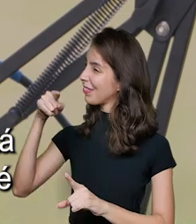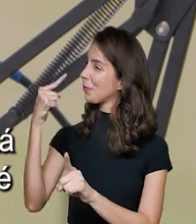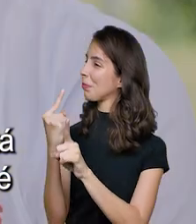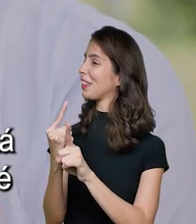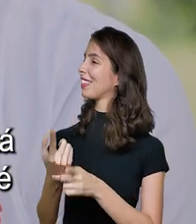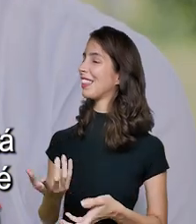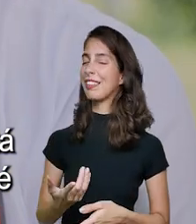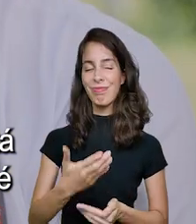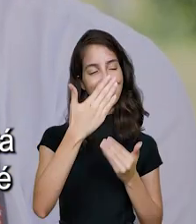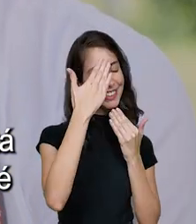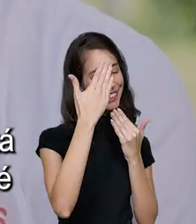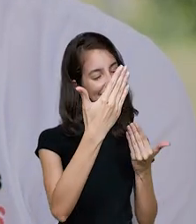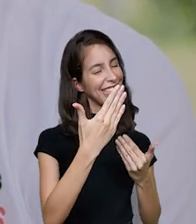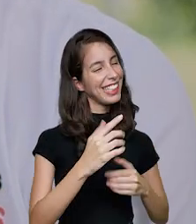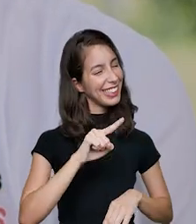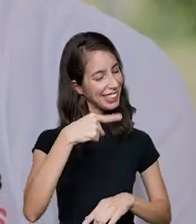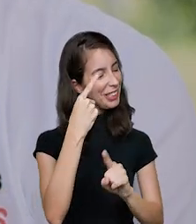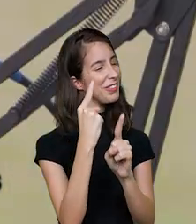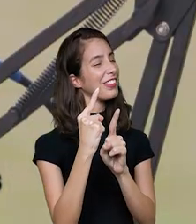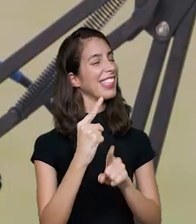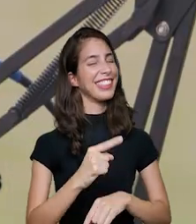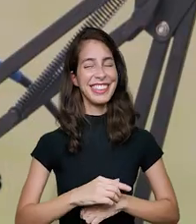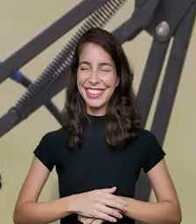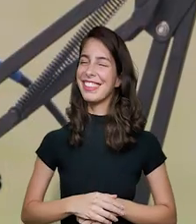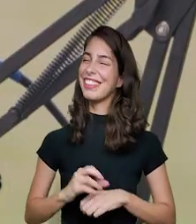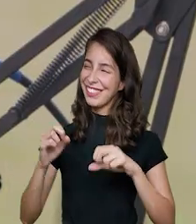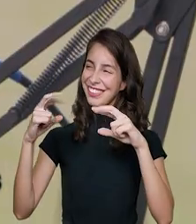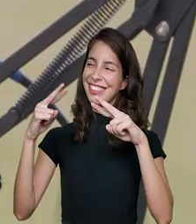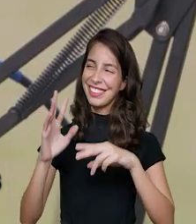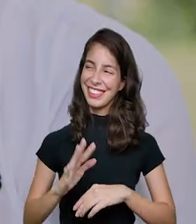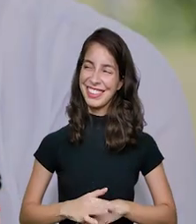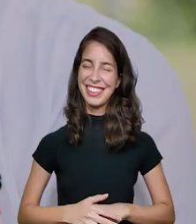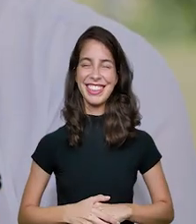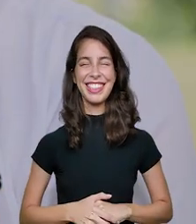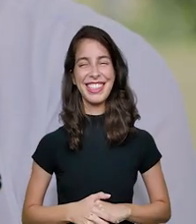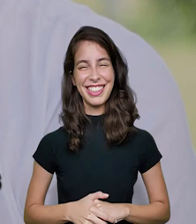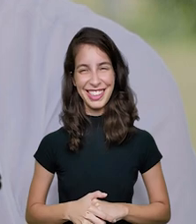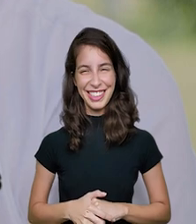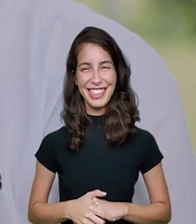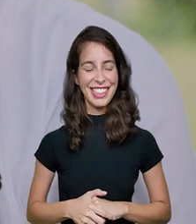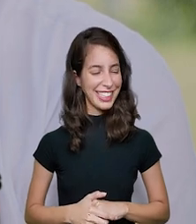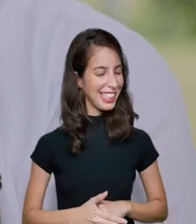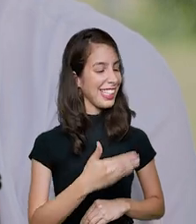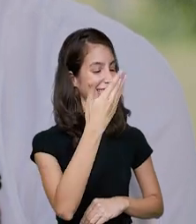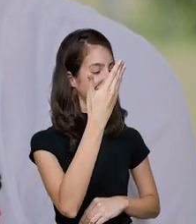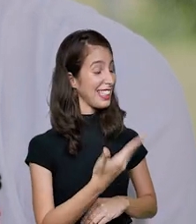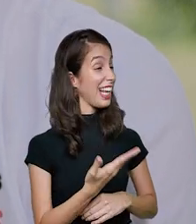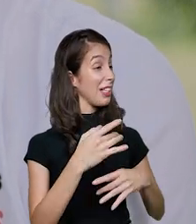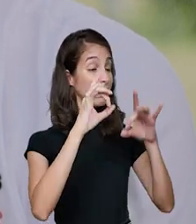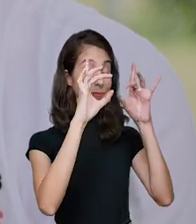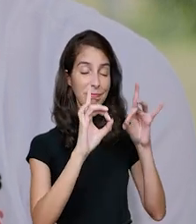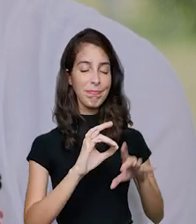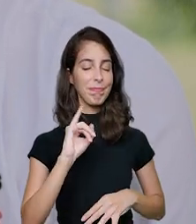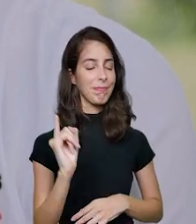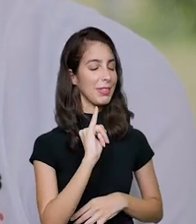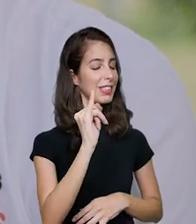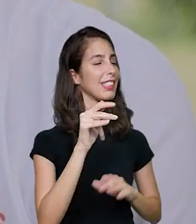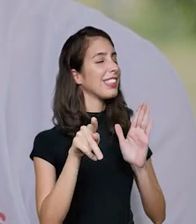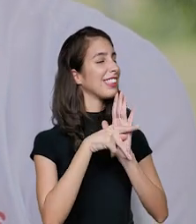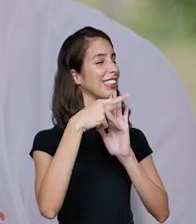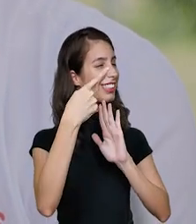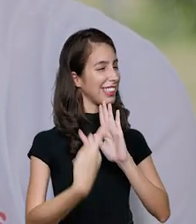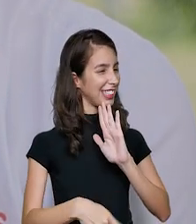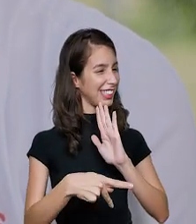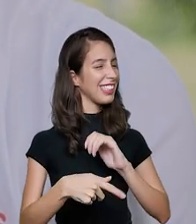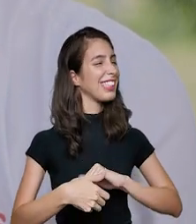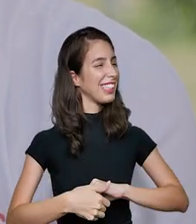próxima te agradeço vamos até a próxima tá a gente se vê e conto com você né conto com toda a sua equipe conto com todos